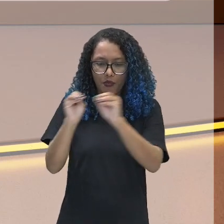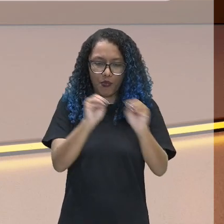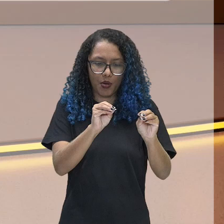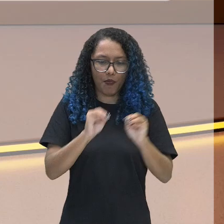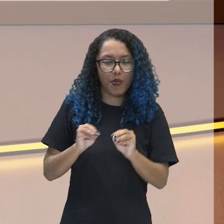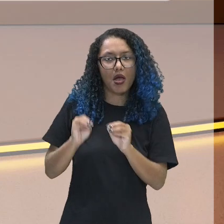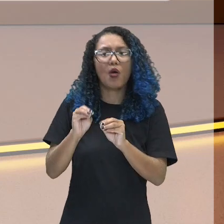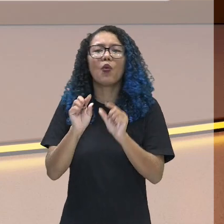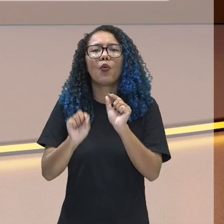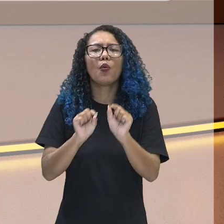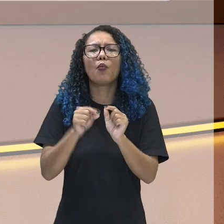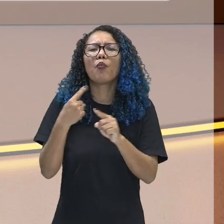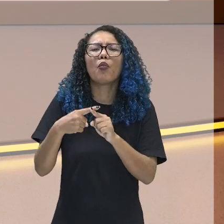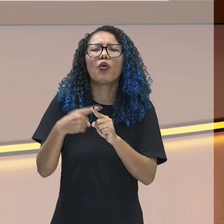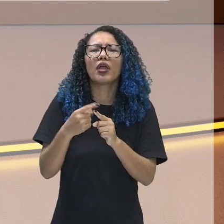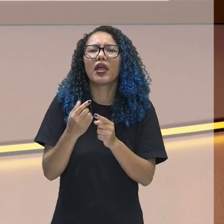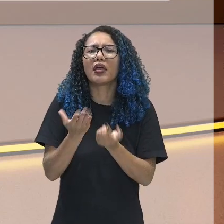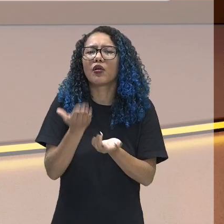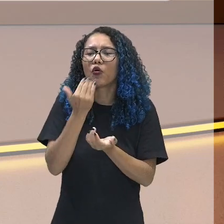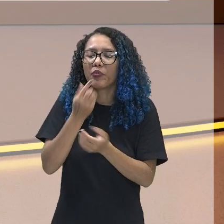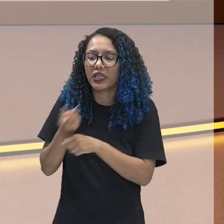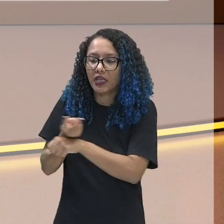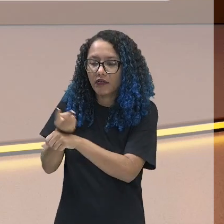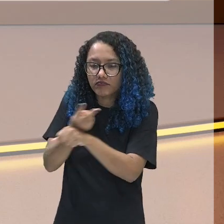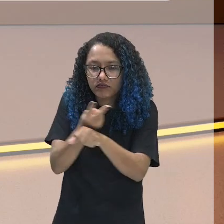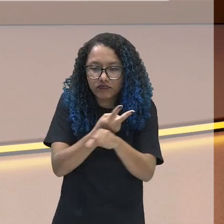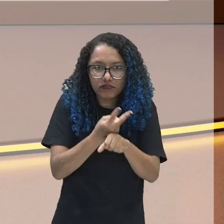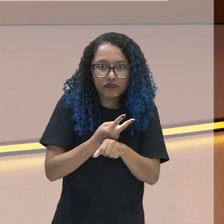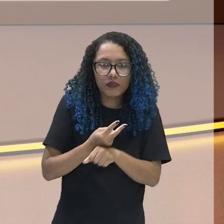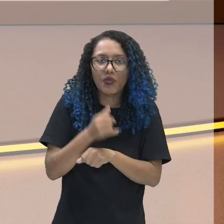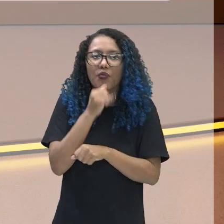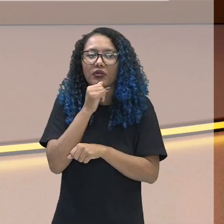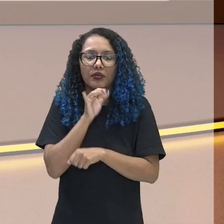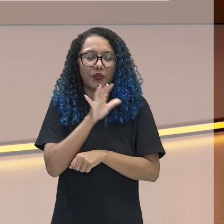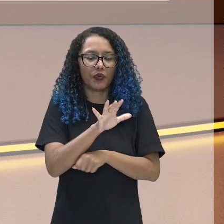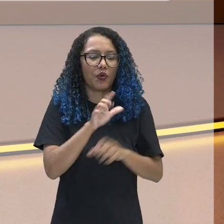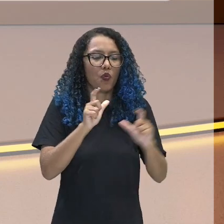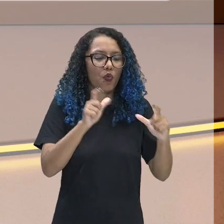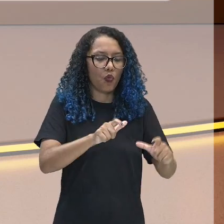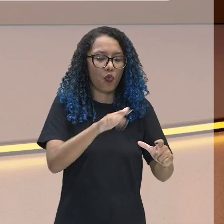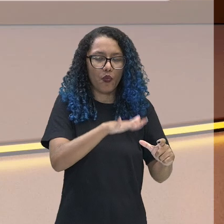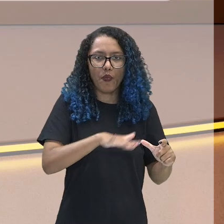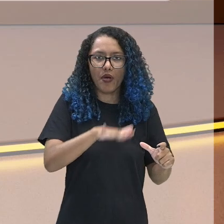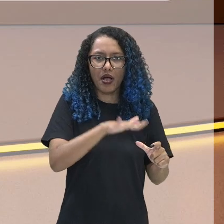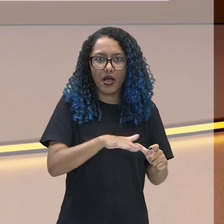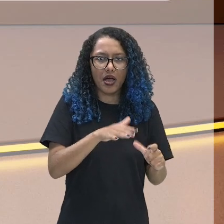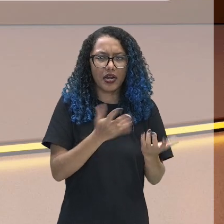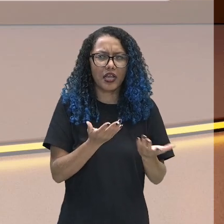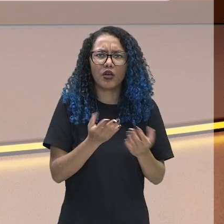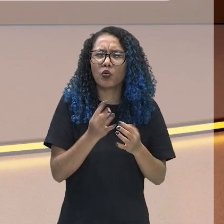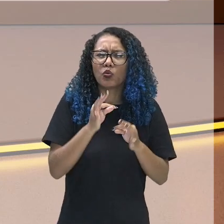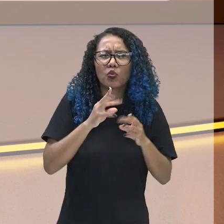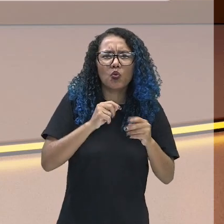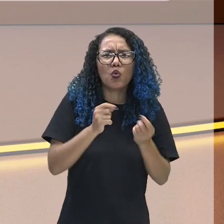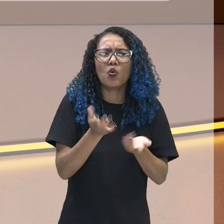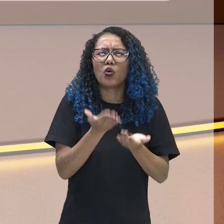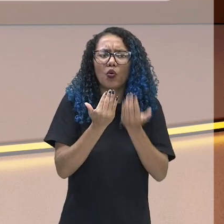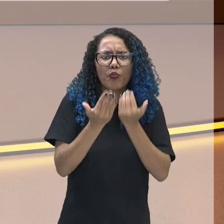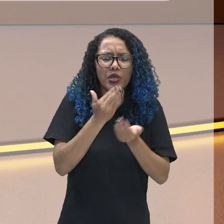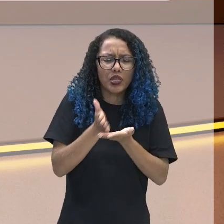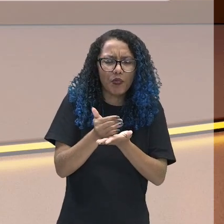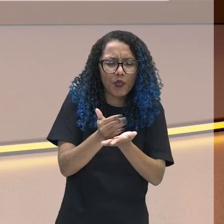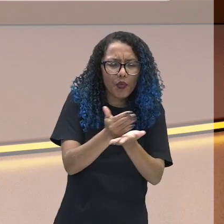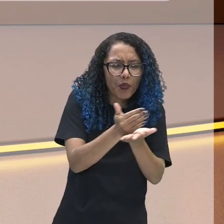alimento. Estavam em uma região e, de repente, explorava tudo que era possível naquela